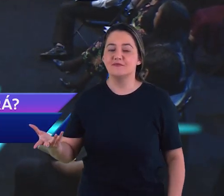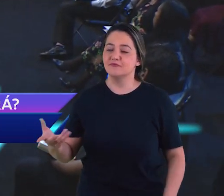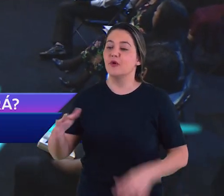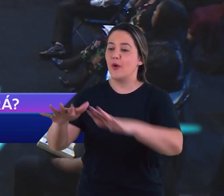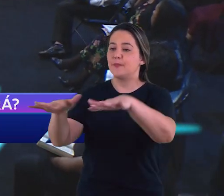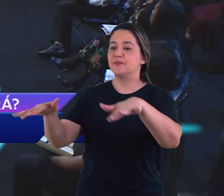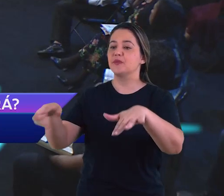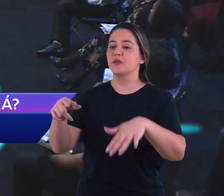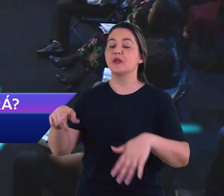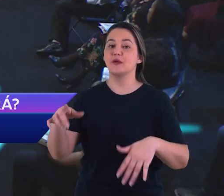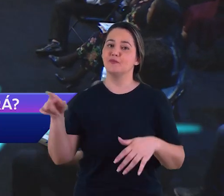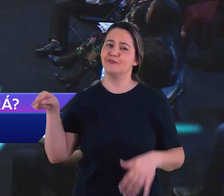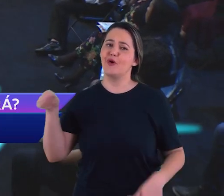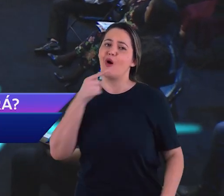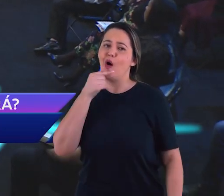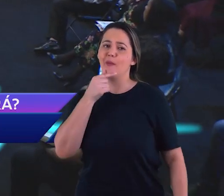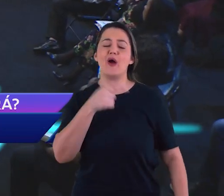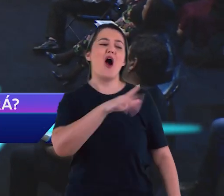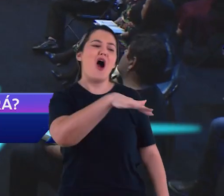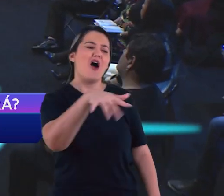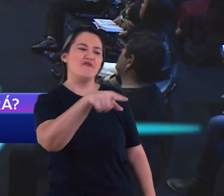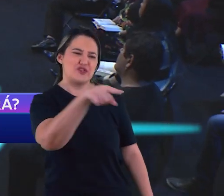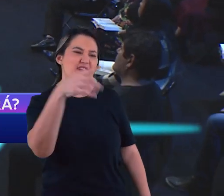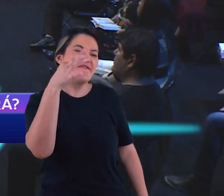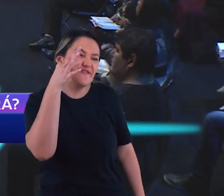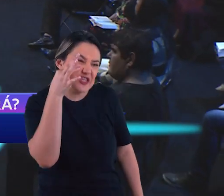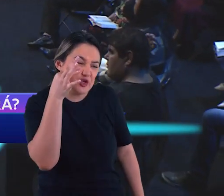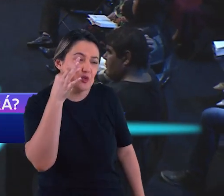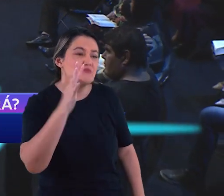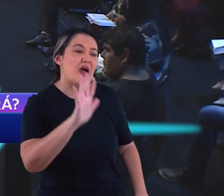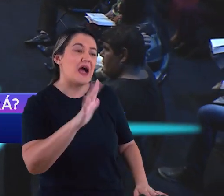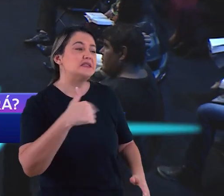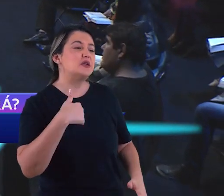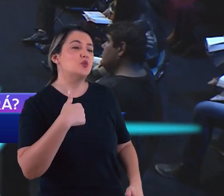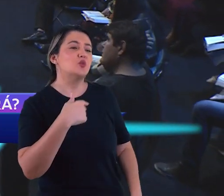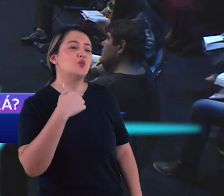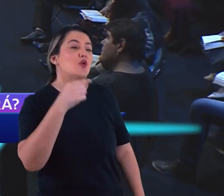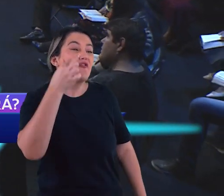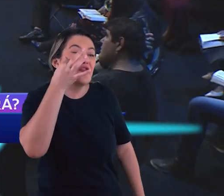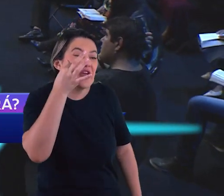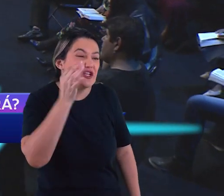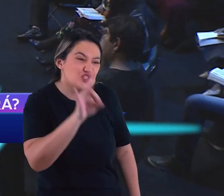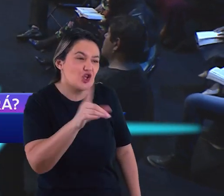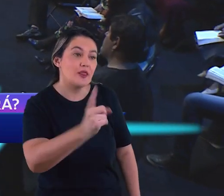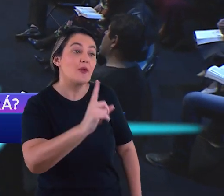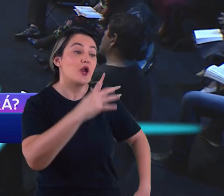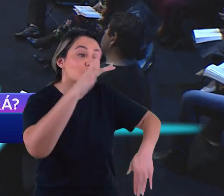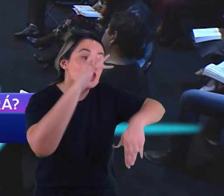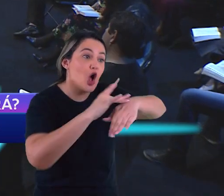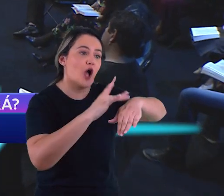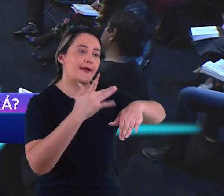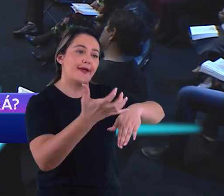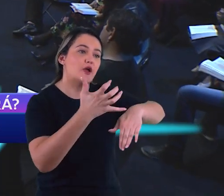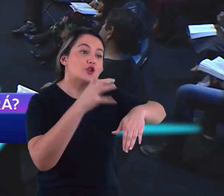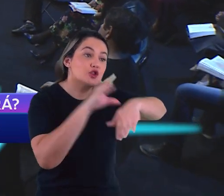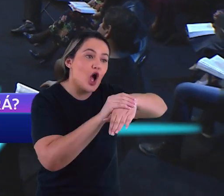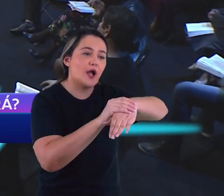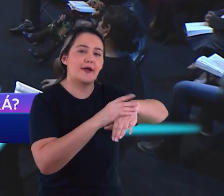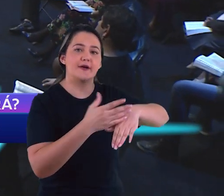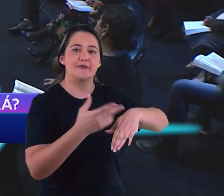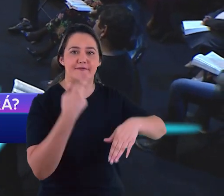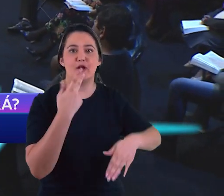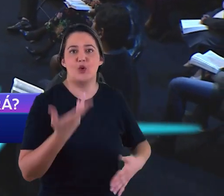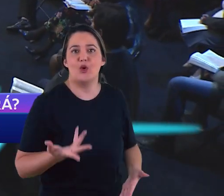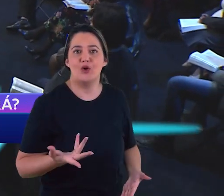discípulos: olha, vocês viram, mas se eu não vir Jesus e não tocar em Jesus, eu não vou crer. Então